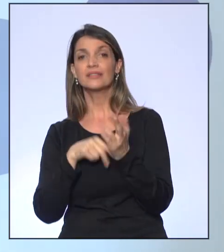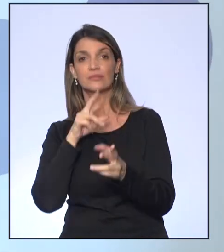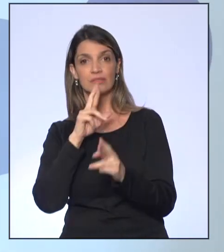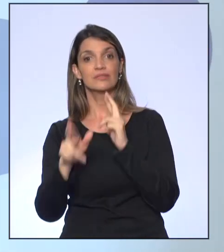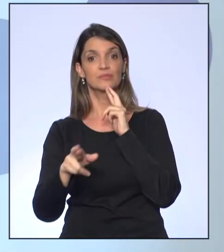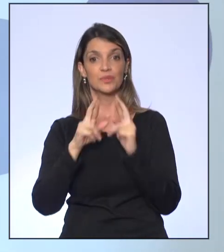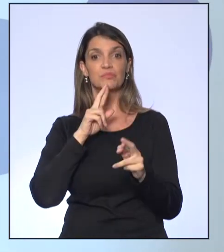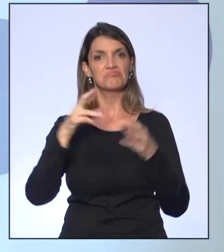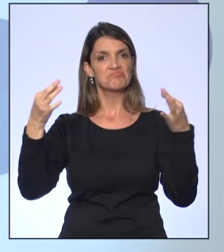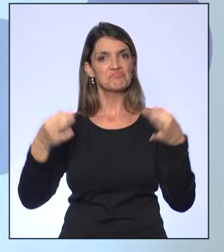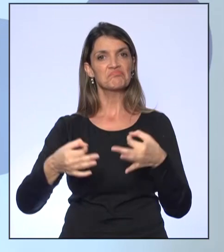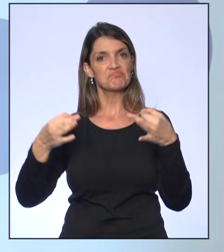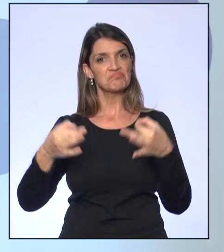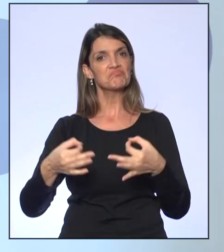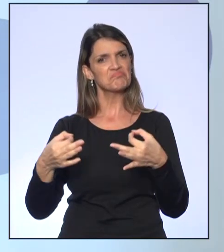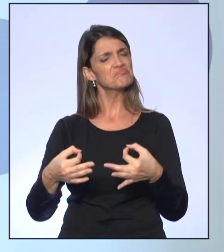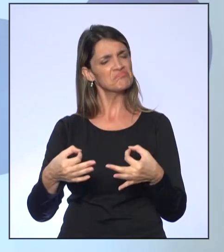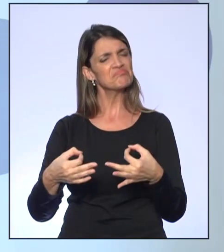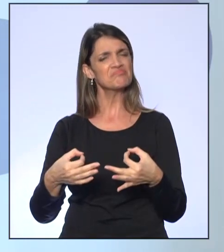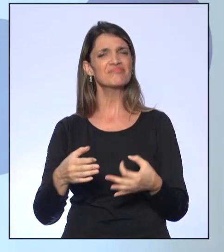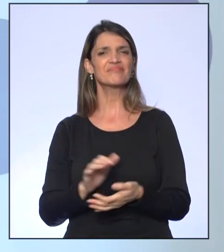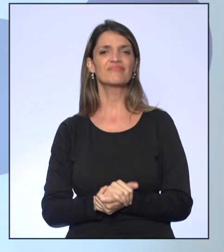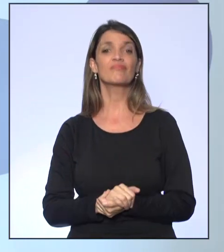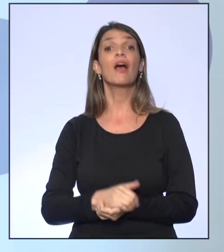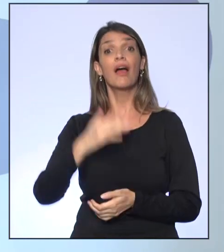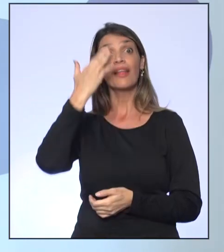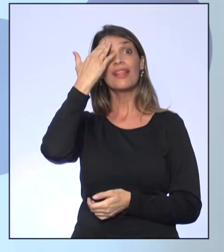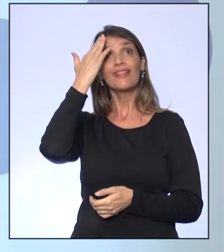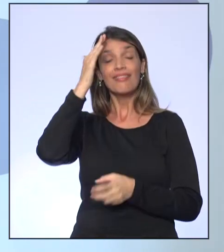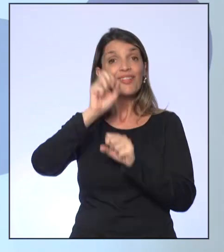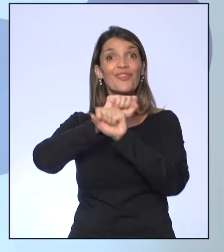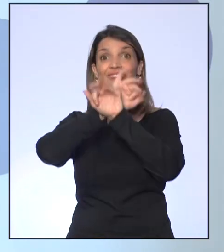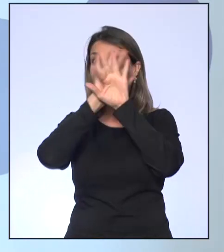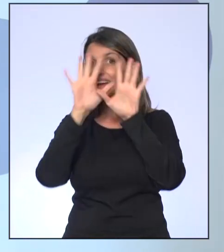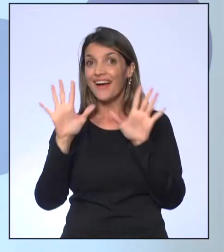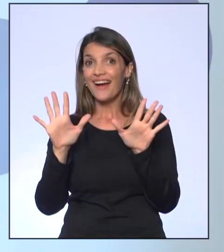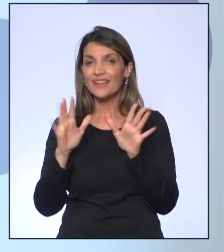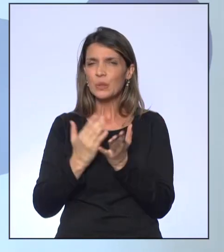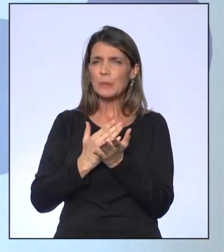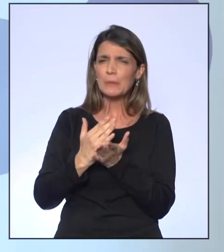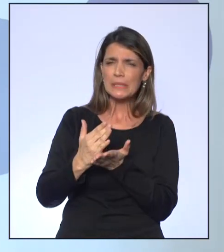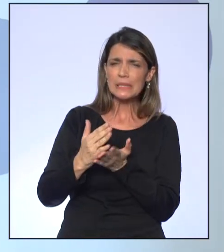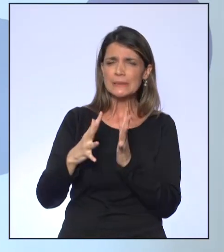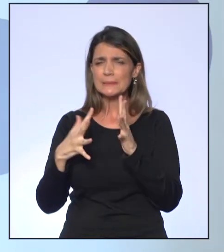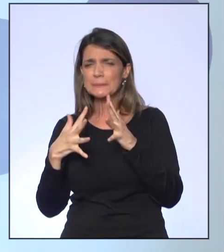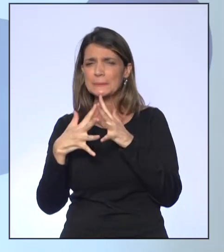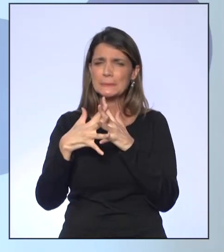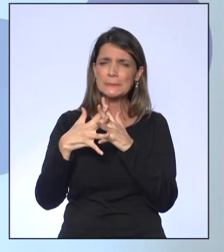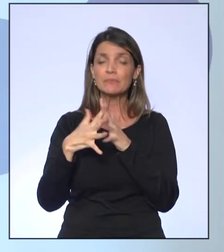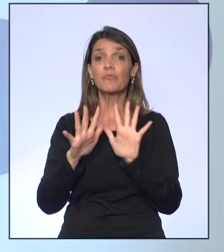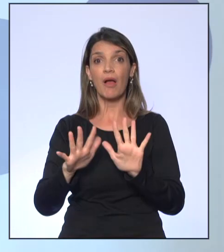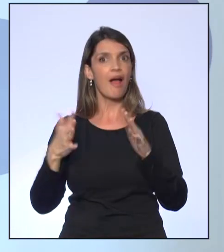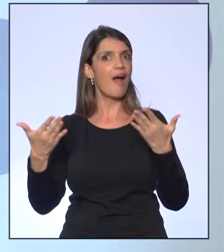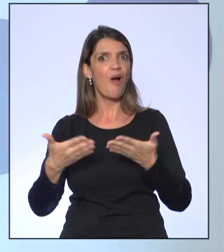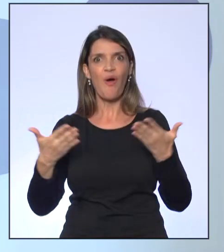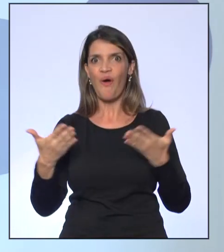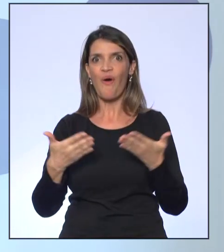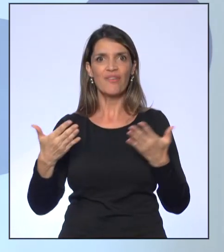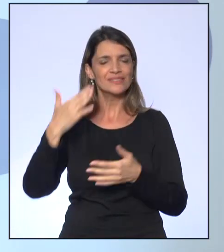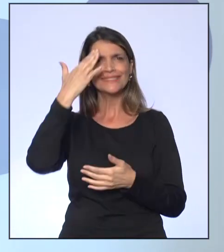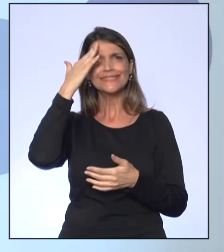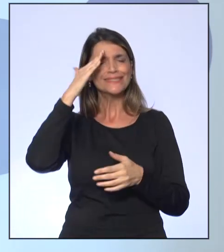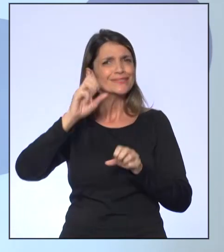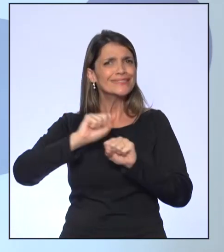aqui corretamente. Eles estão falando assim, olha, eu estou entendendo. Né? No começo ficaram meio assim, mas agora estão entendendo.